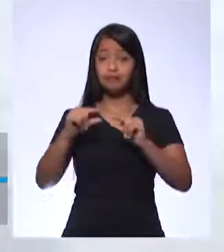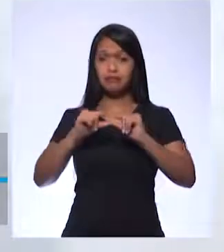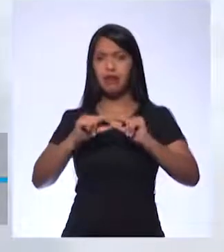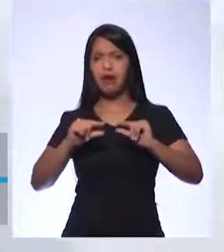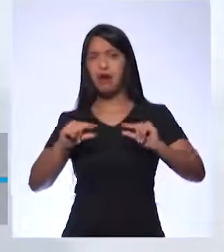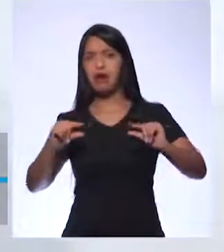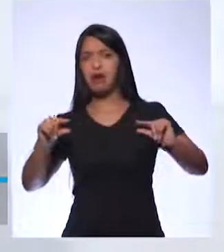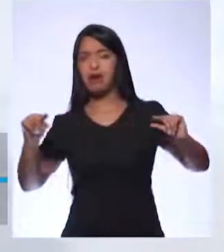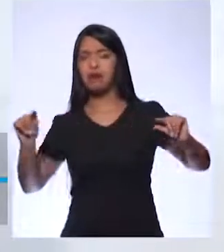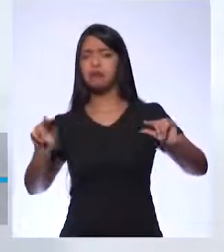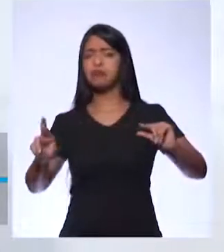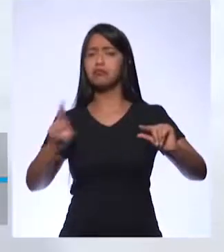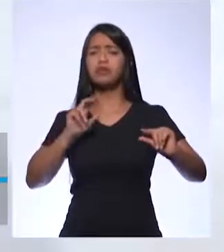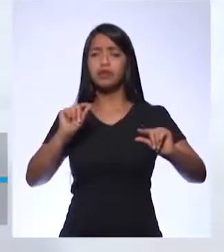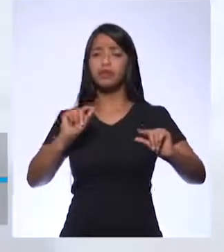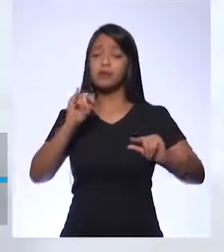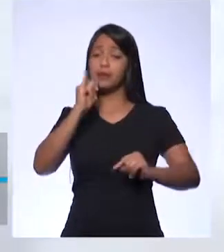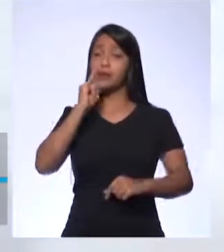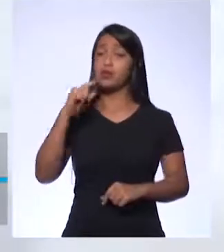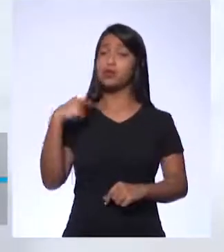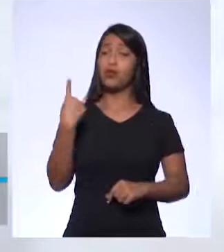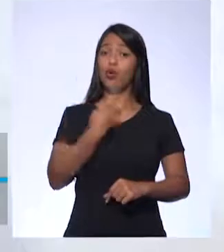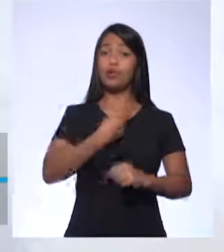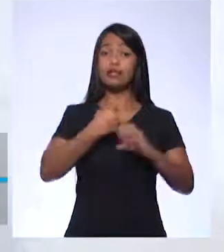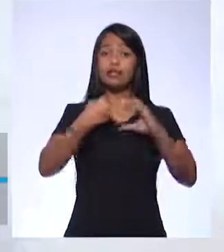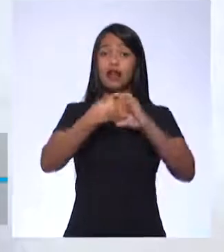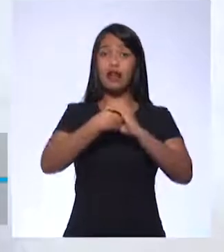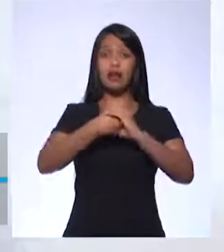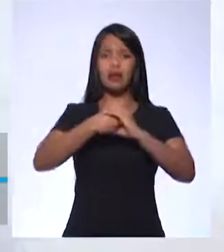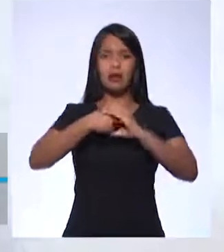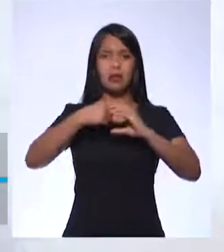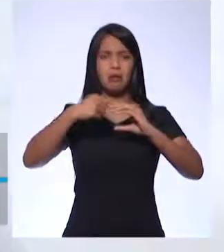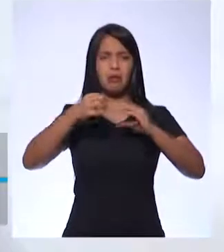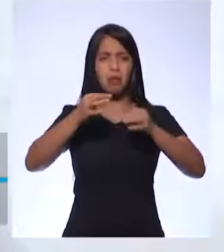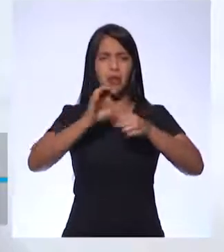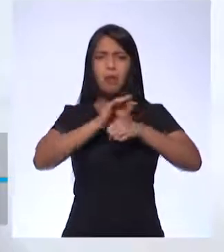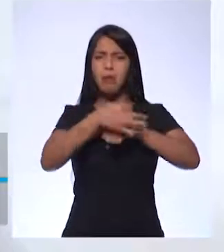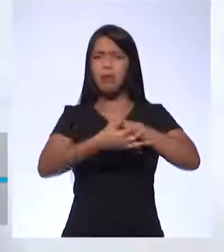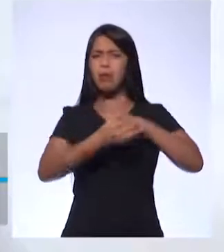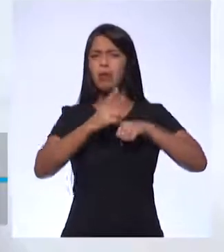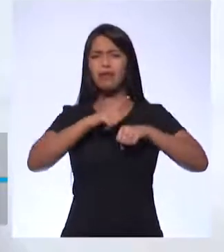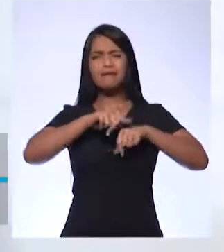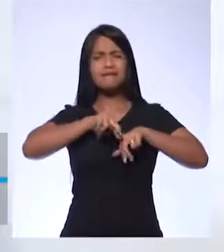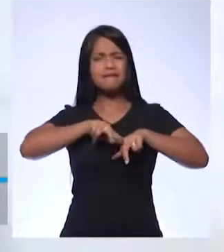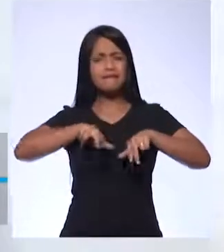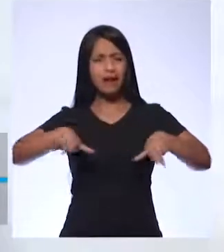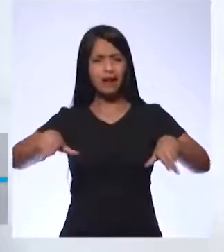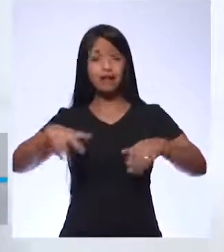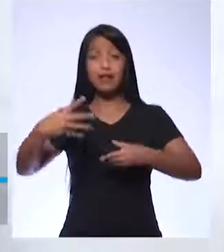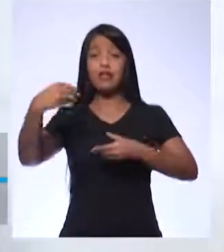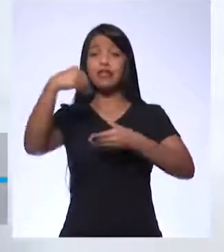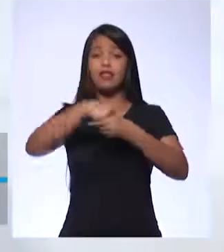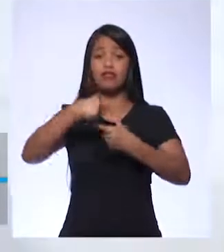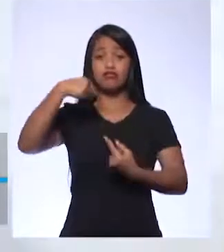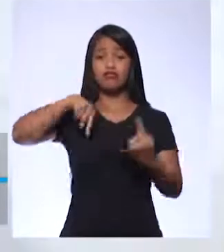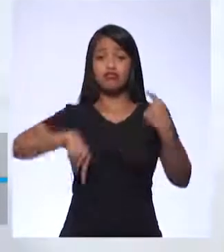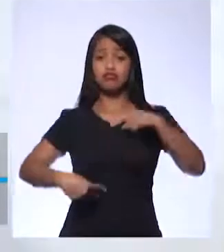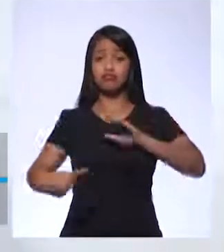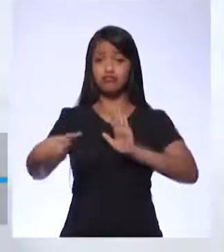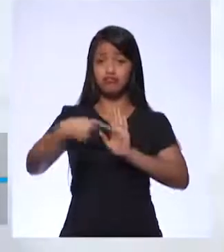seres pluricelulares como nós, a gente tem no nosso sistema de defesa, no nosso sistema imunológico, uma célula